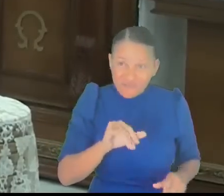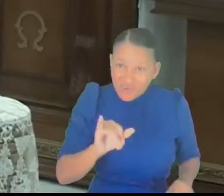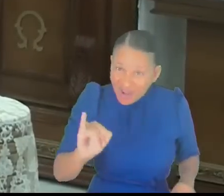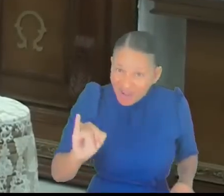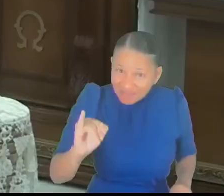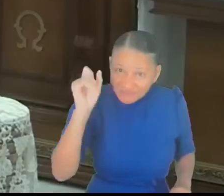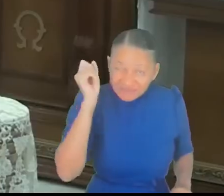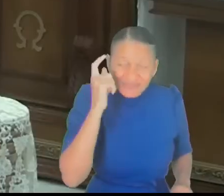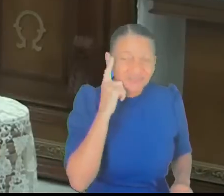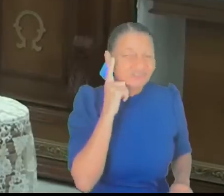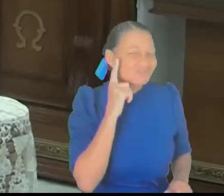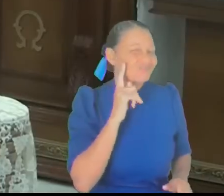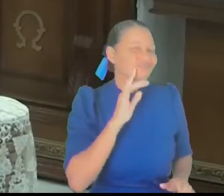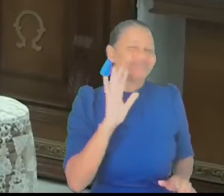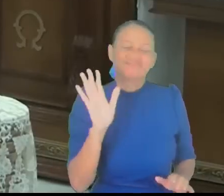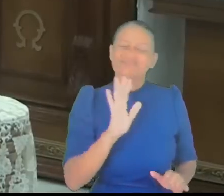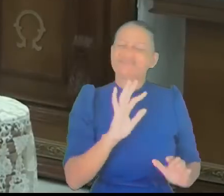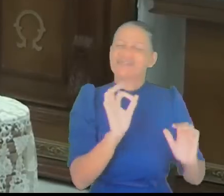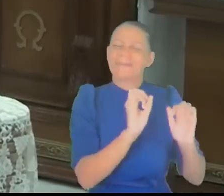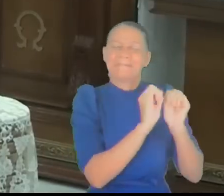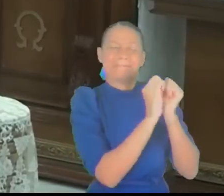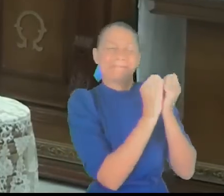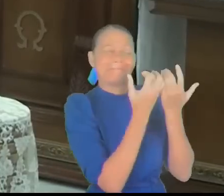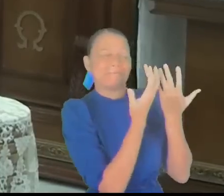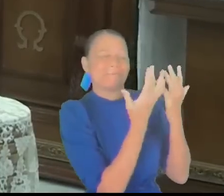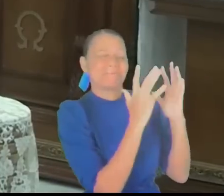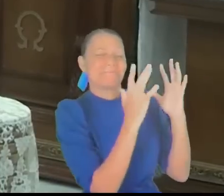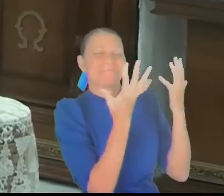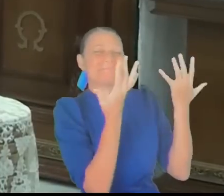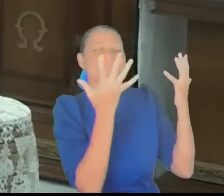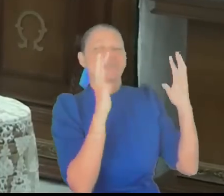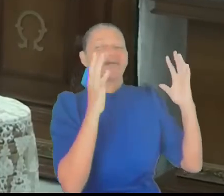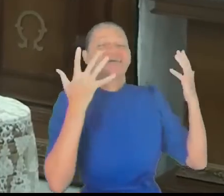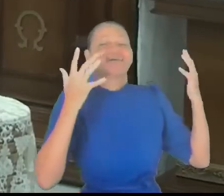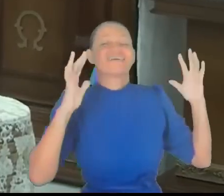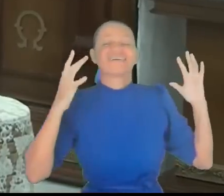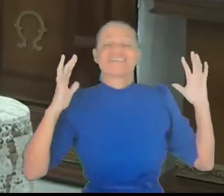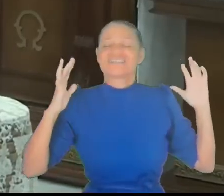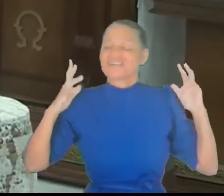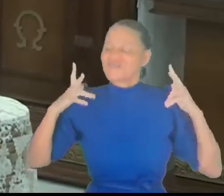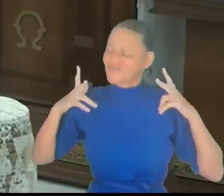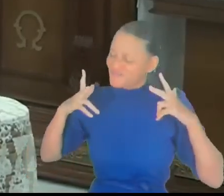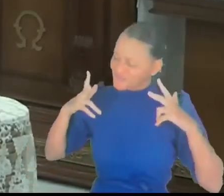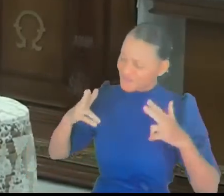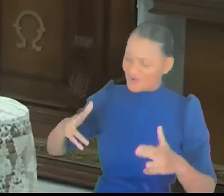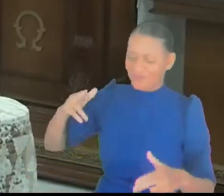Ela vai ser brilhante como o sol.